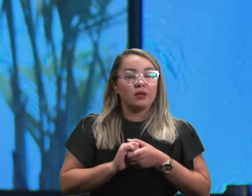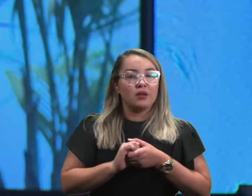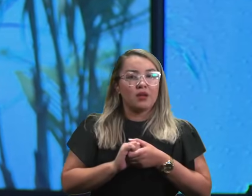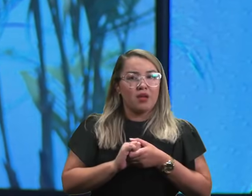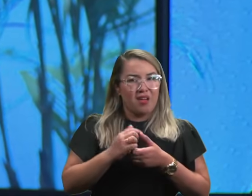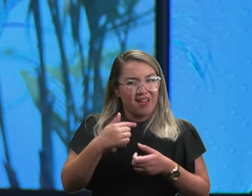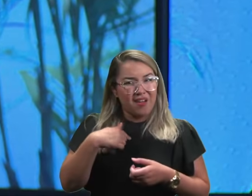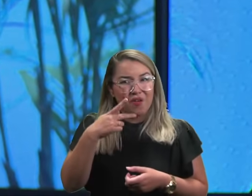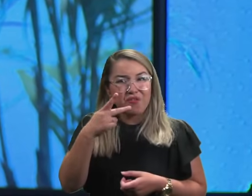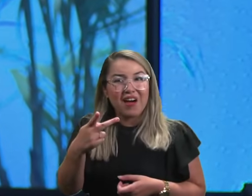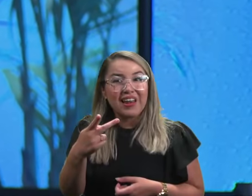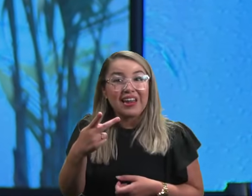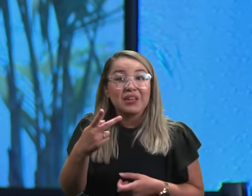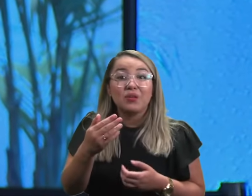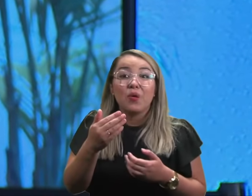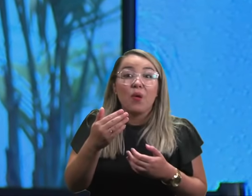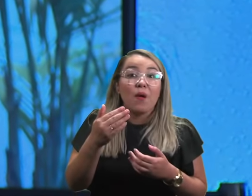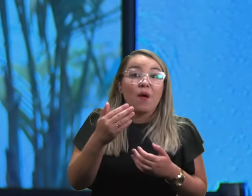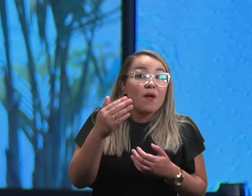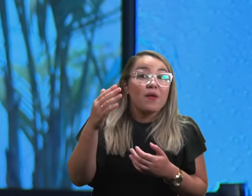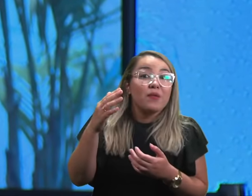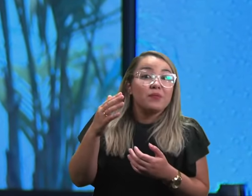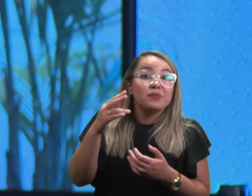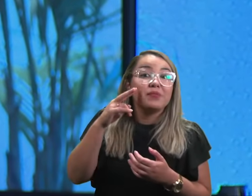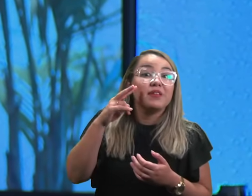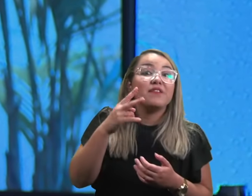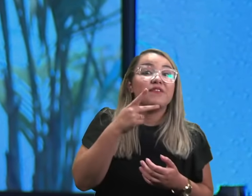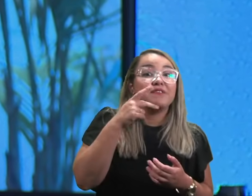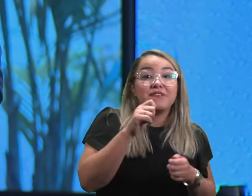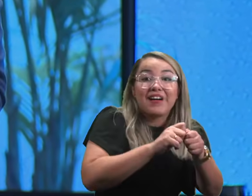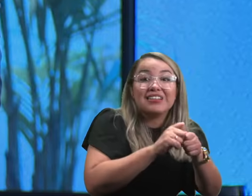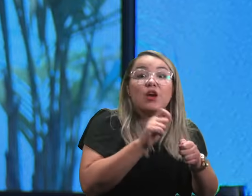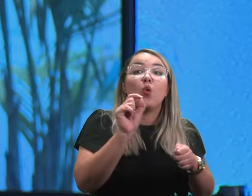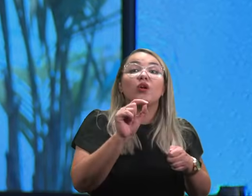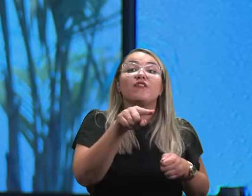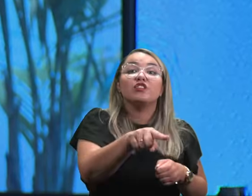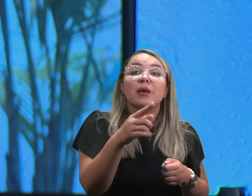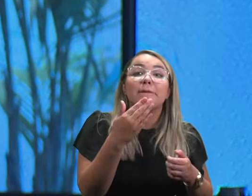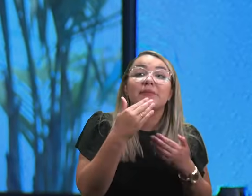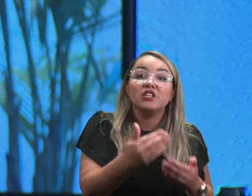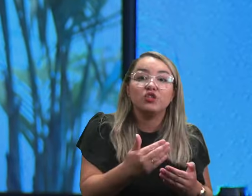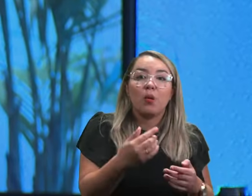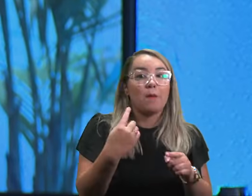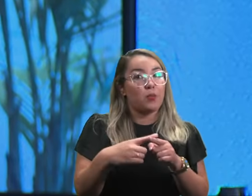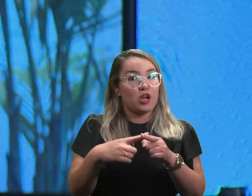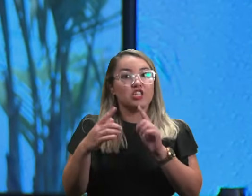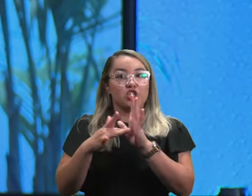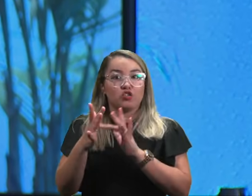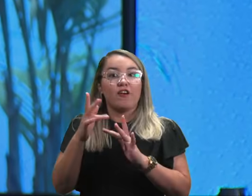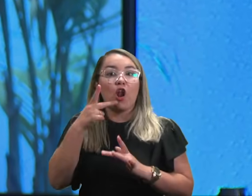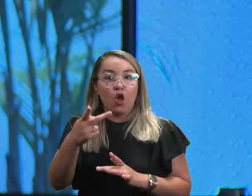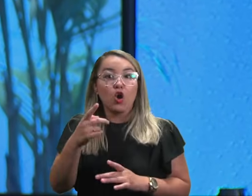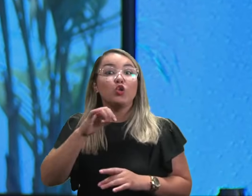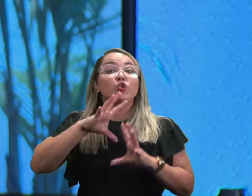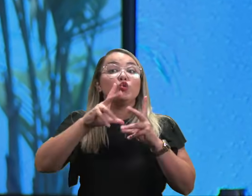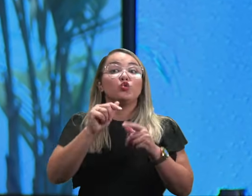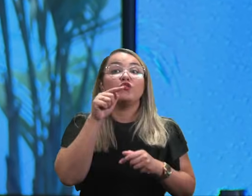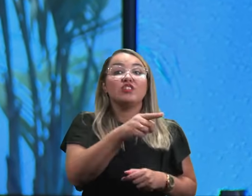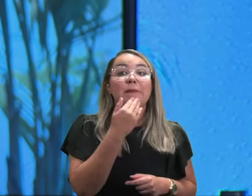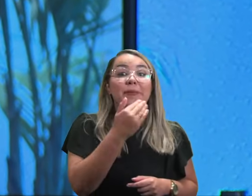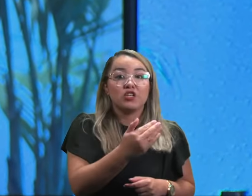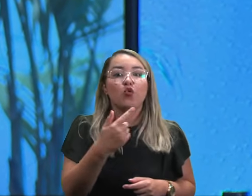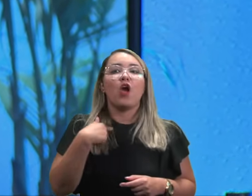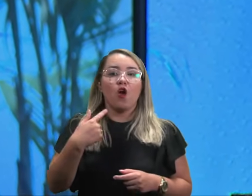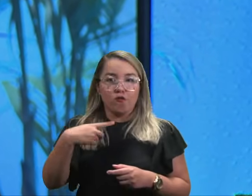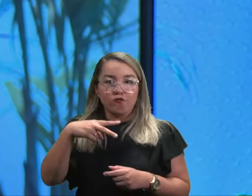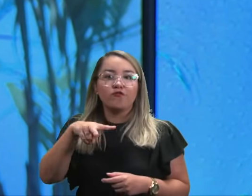Não, eu estou falando de atender o que você pediu. Porque Jesus está falando, tudo o que você pedir eu vou dar. Eu não estou falando desse